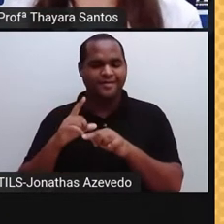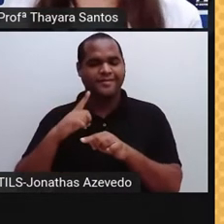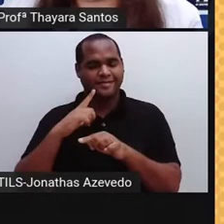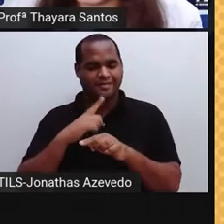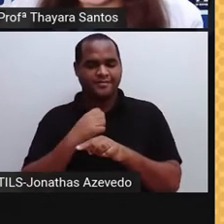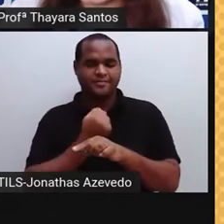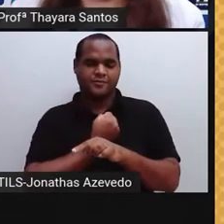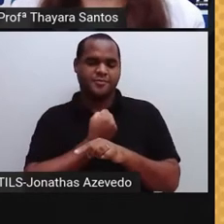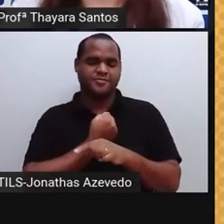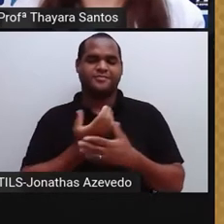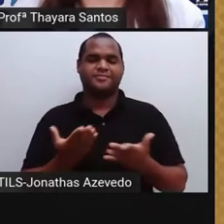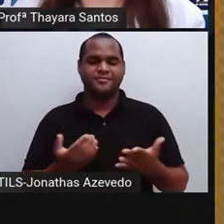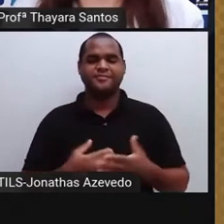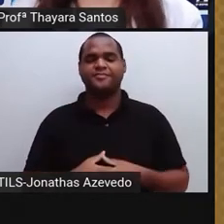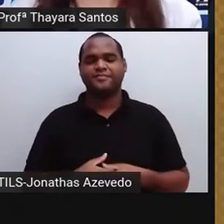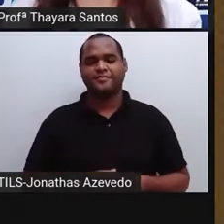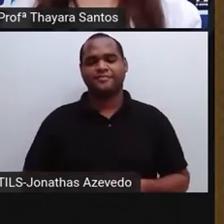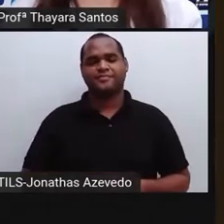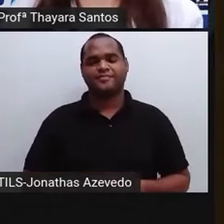atômico.